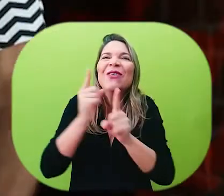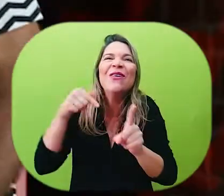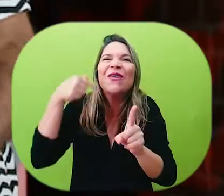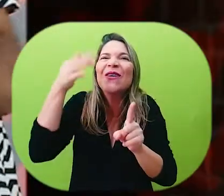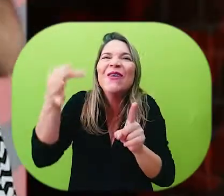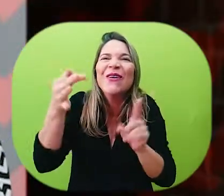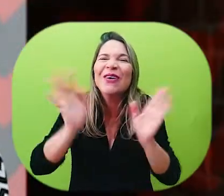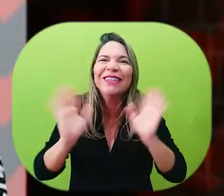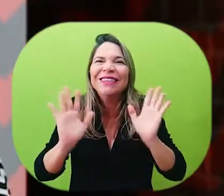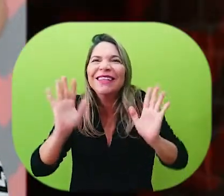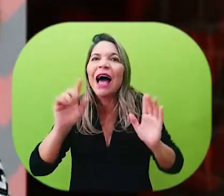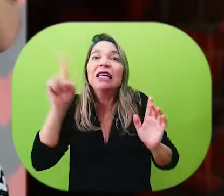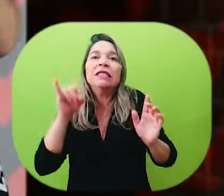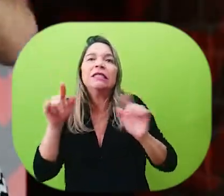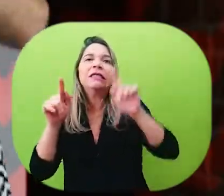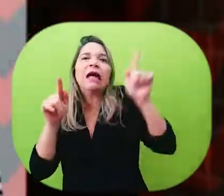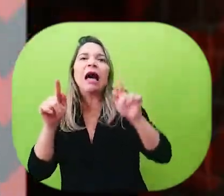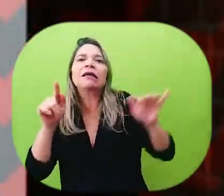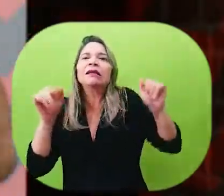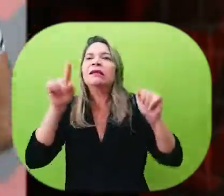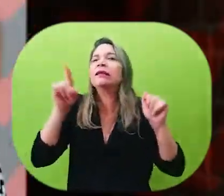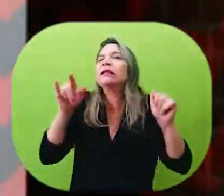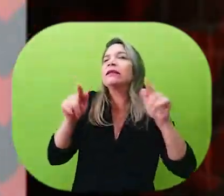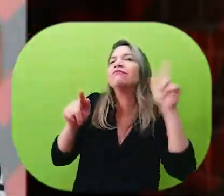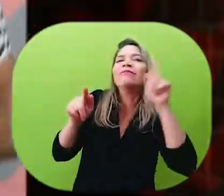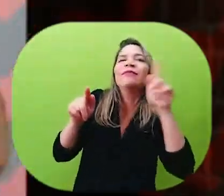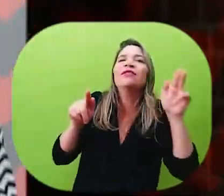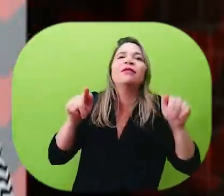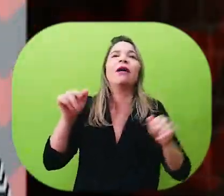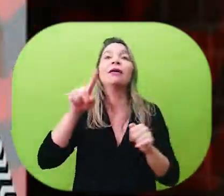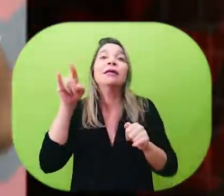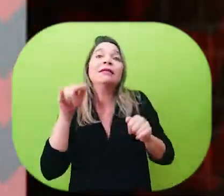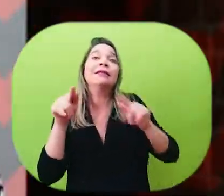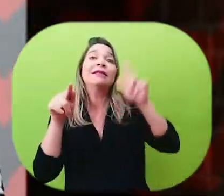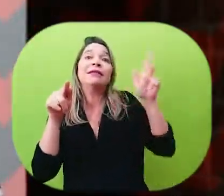próxima! Tchau! Zig Zag, Zig Zag,